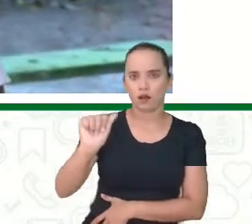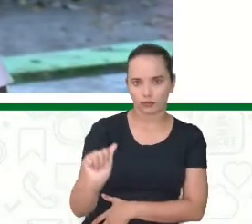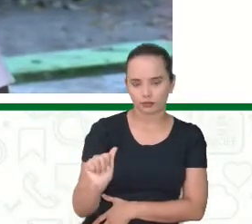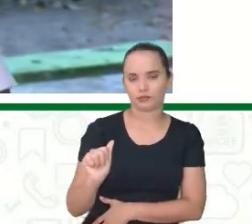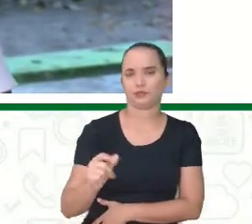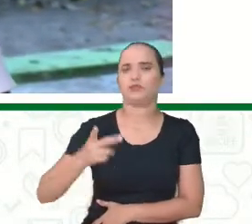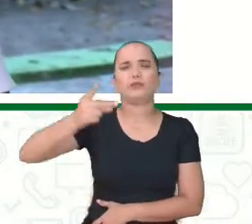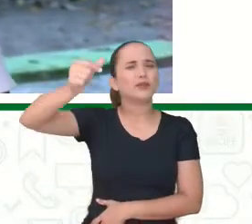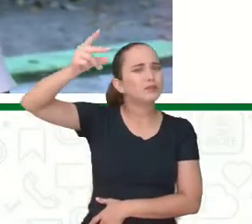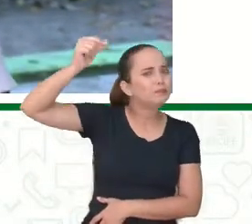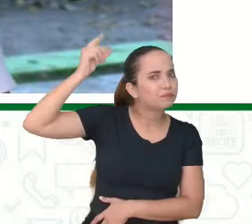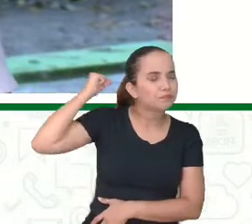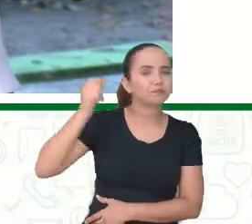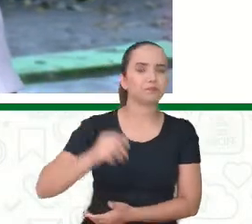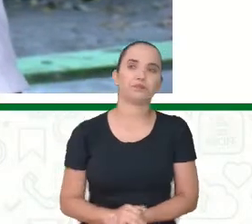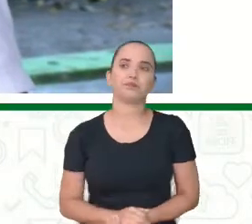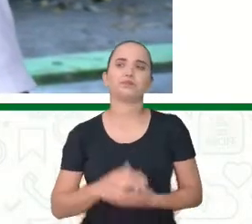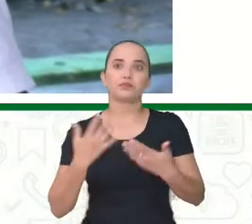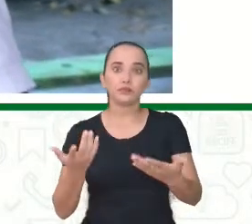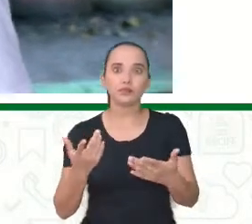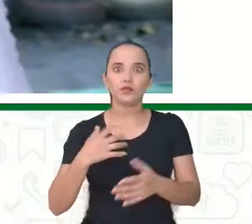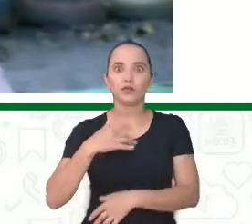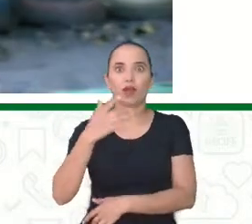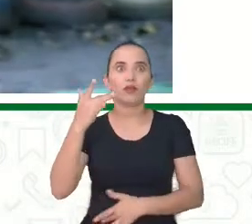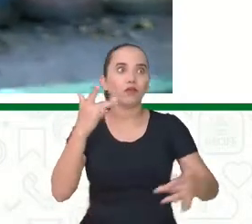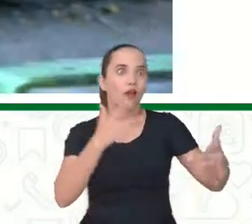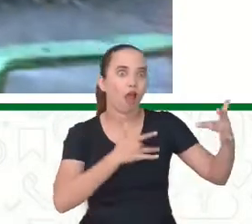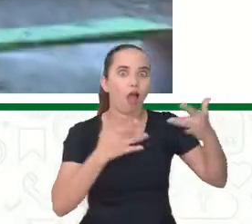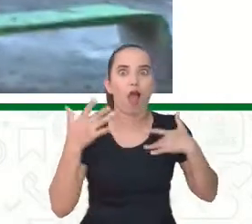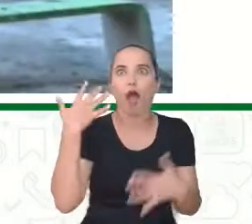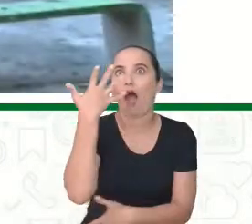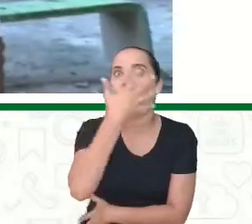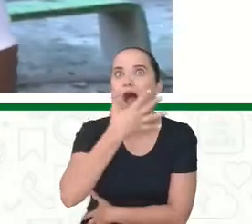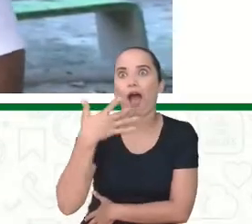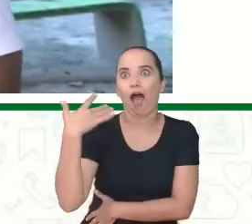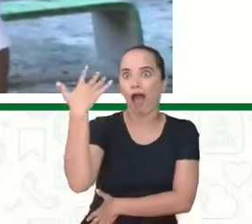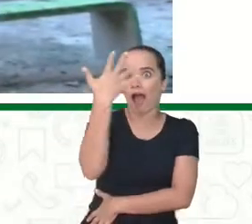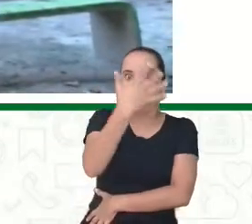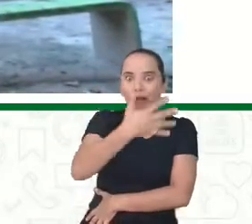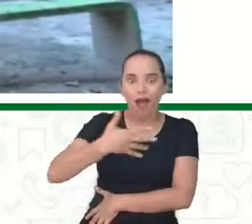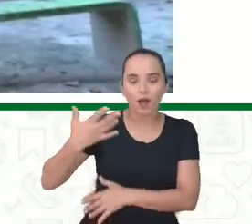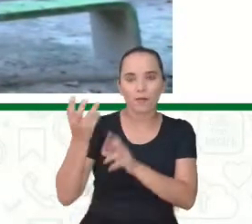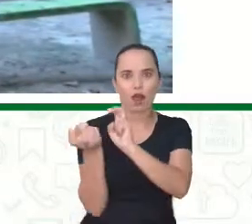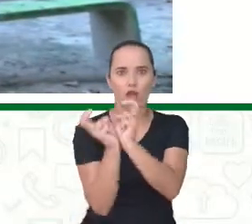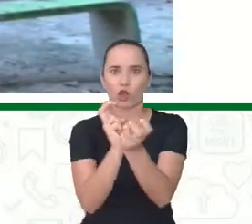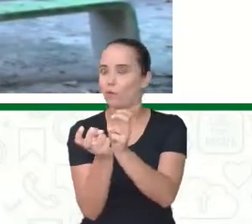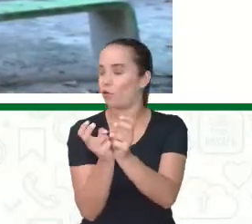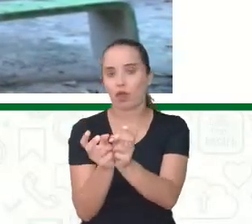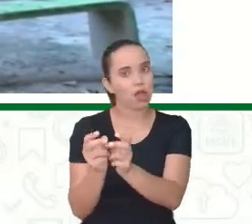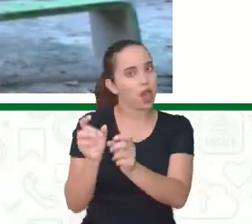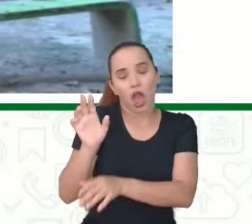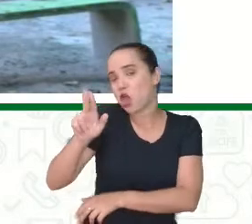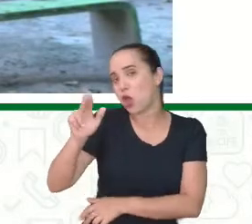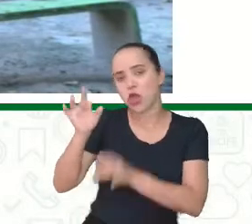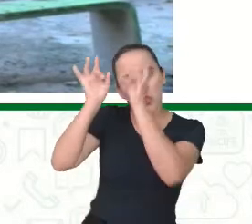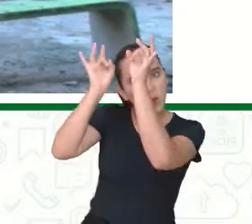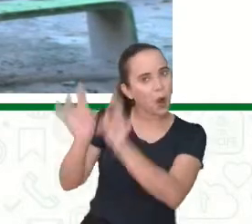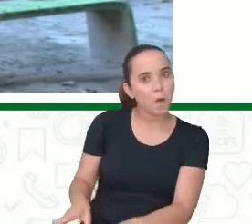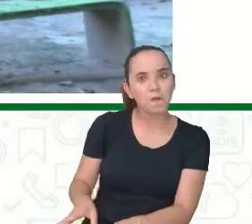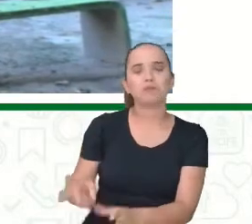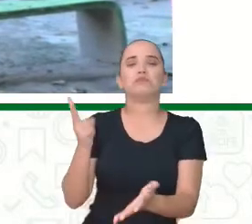com 9 anos de idade. E daí eu me apaixonei pela capoeira e não quis deixar mais, não deixei mais. E sempre